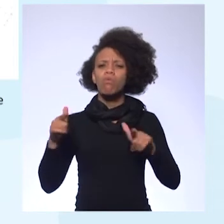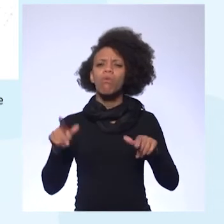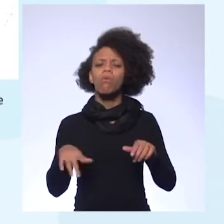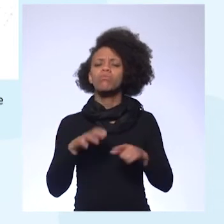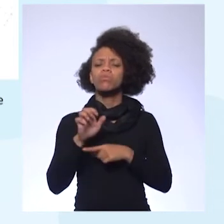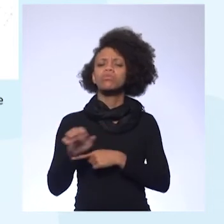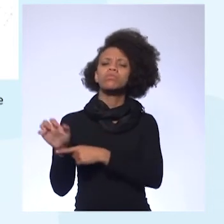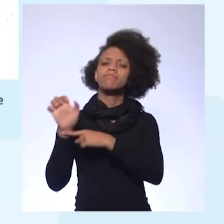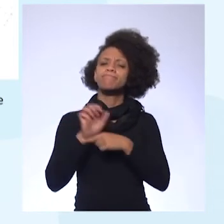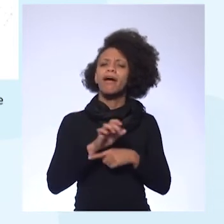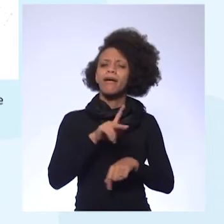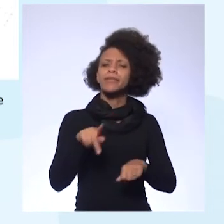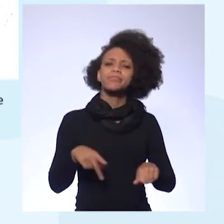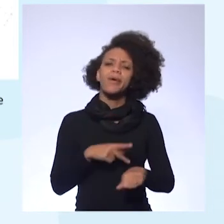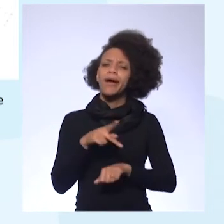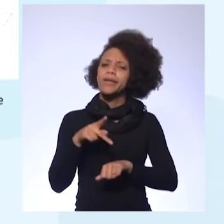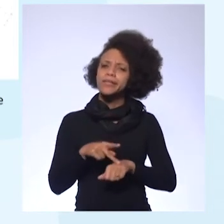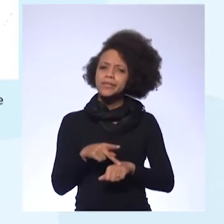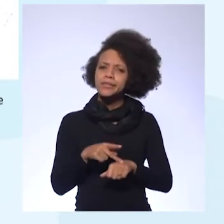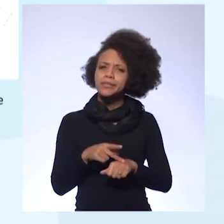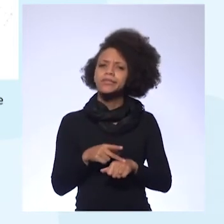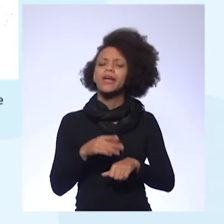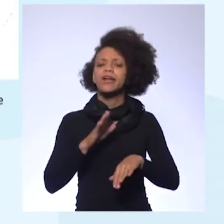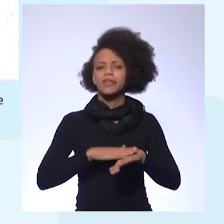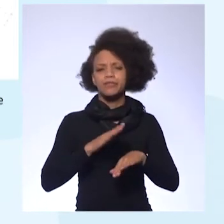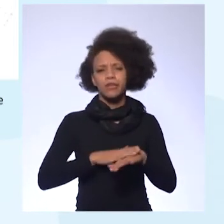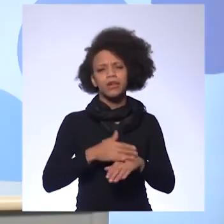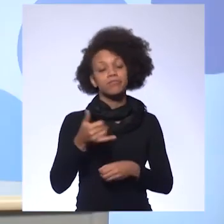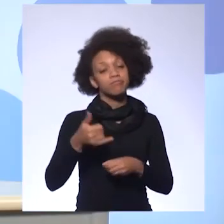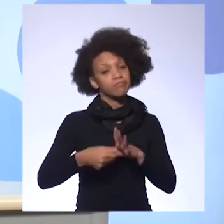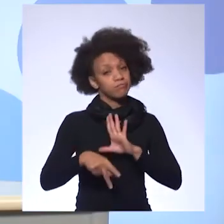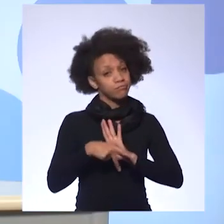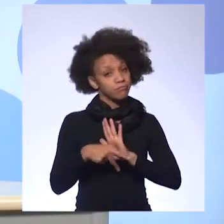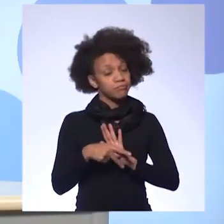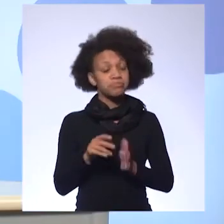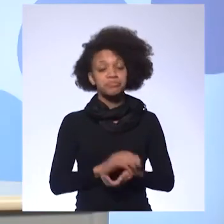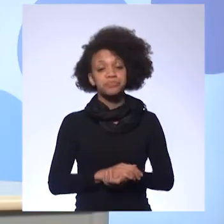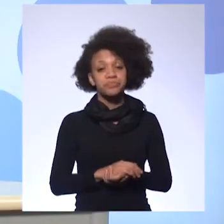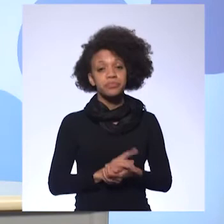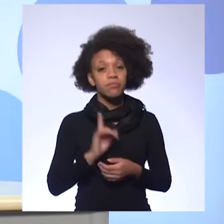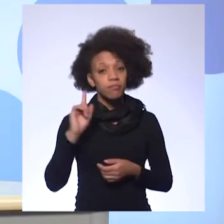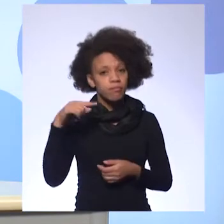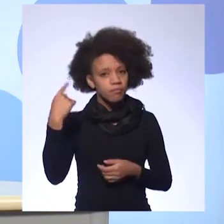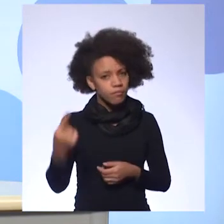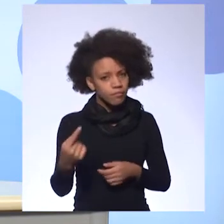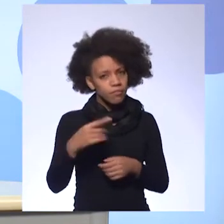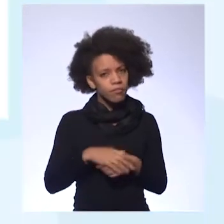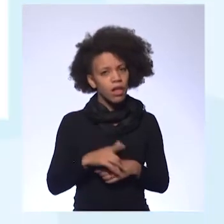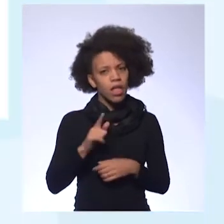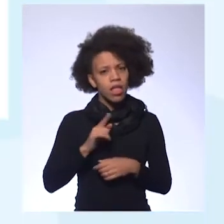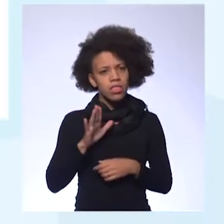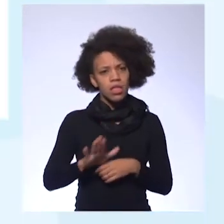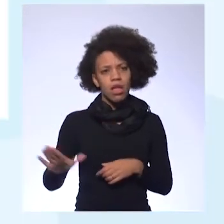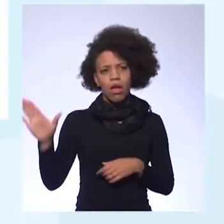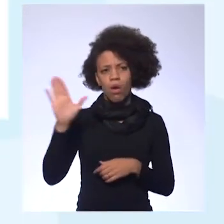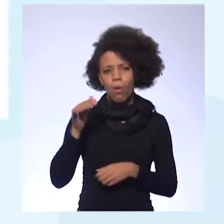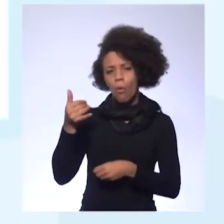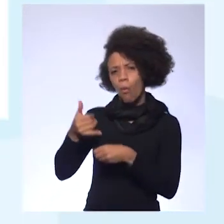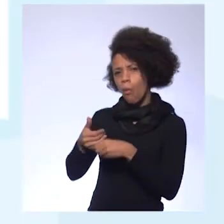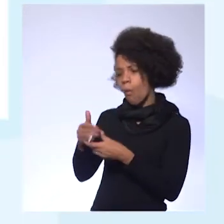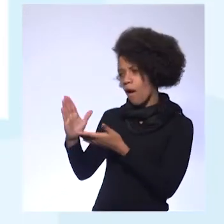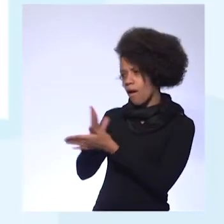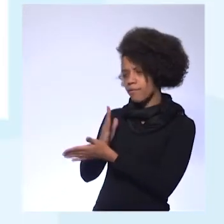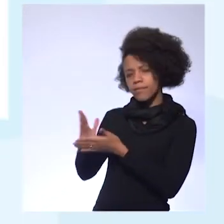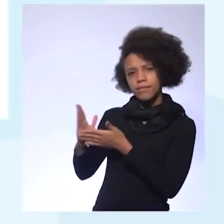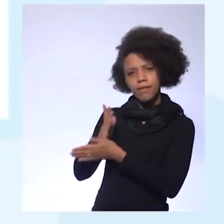outros países aí produtores de petróleo. Na sequência, nós temos as maiores reservas de petróleo separado